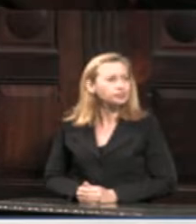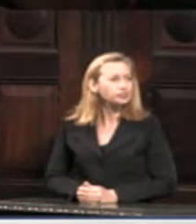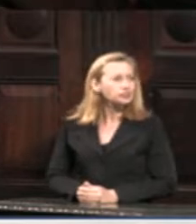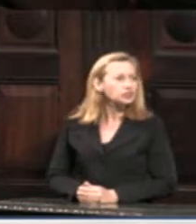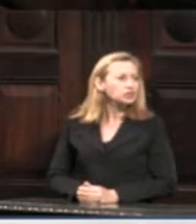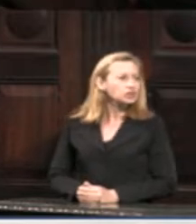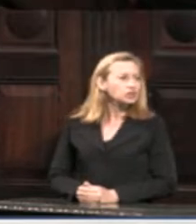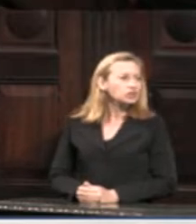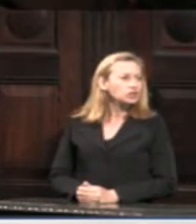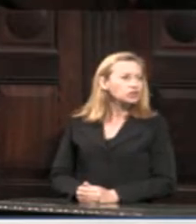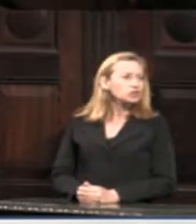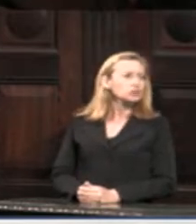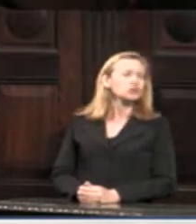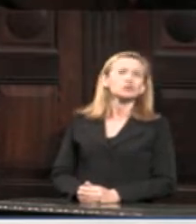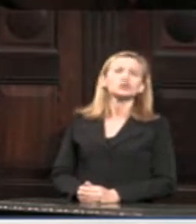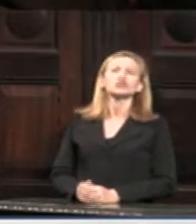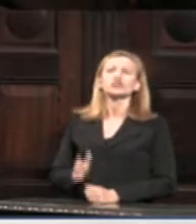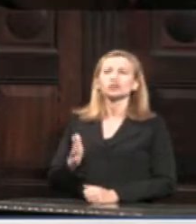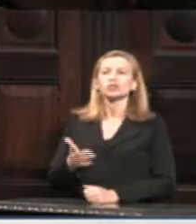aqueles que se elegeram,